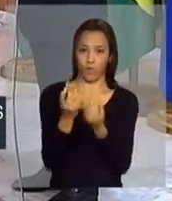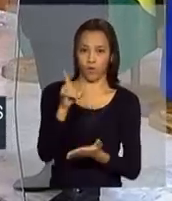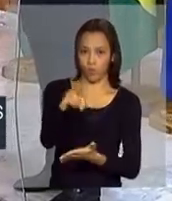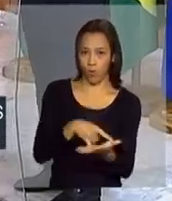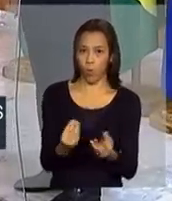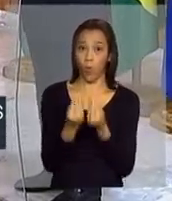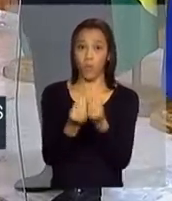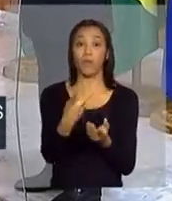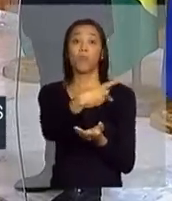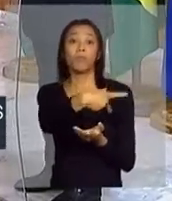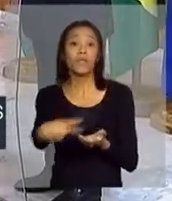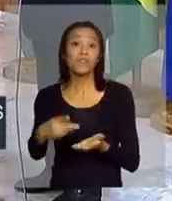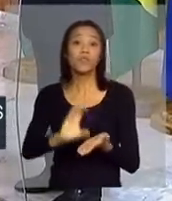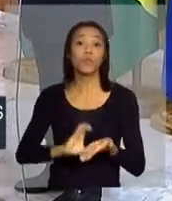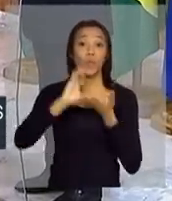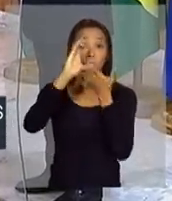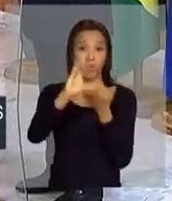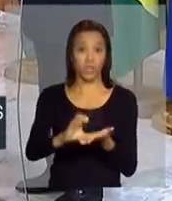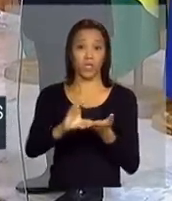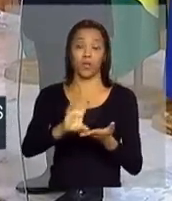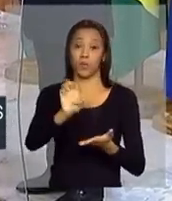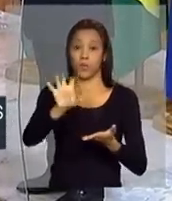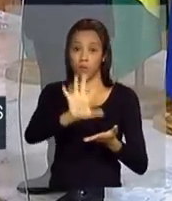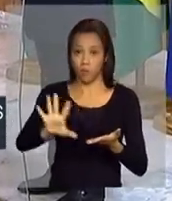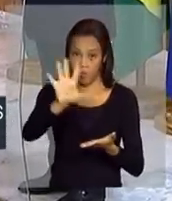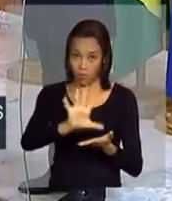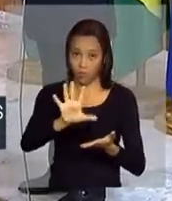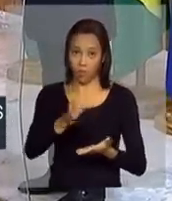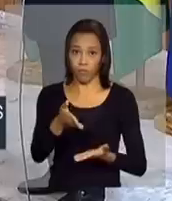ao presidente do Conselho Europeu, Herman Van Rompuy.